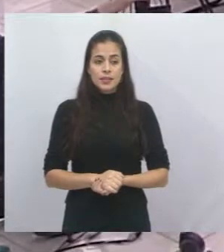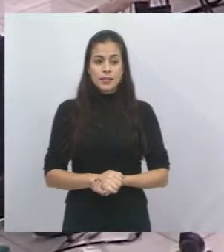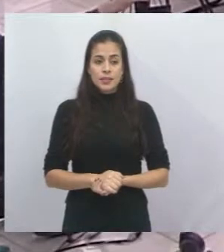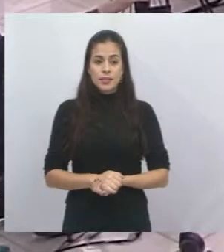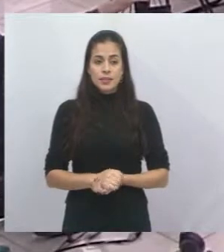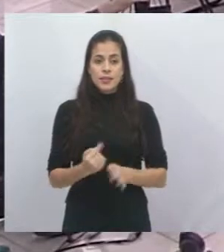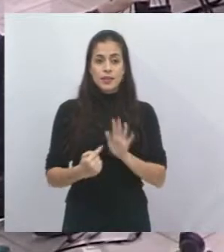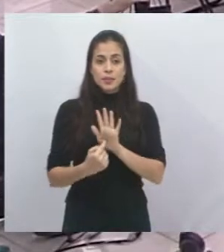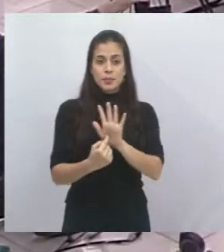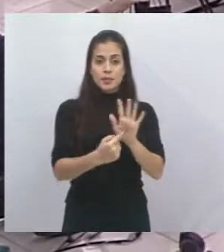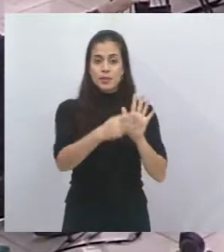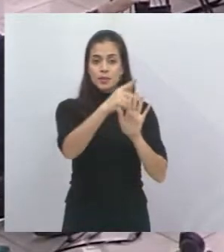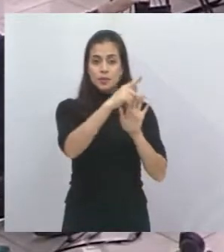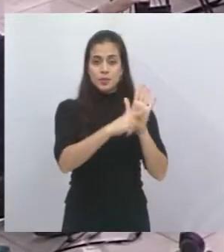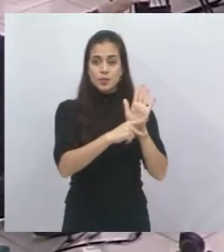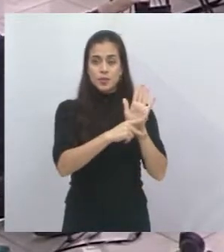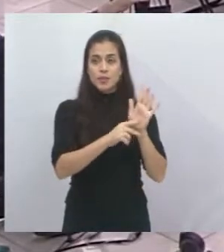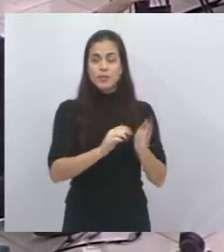Apresentação do projeto.